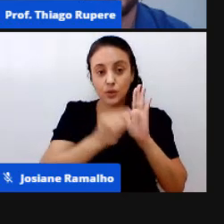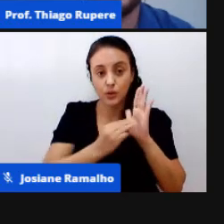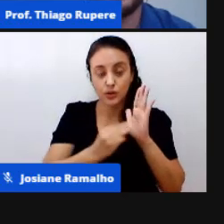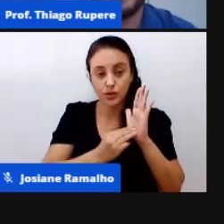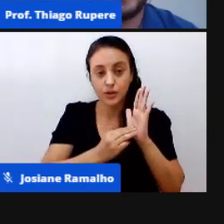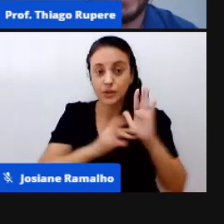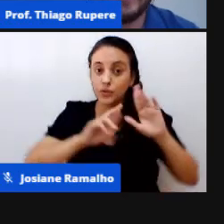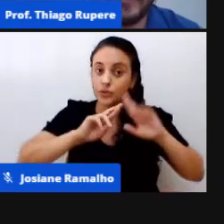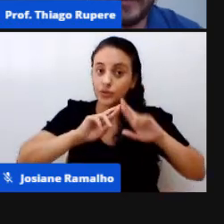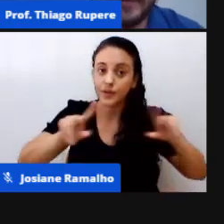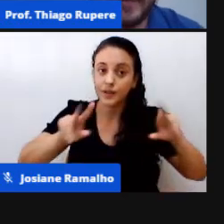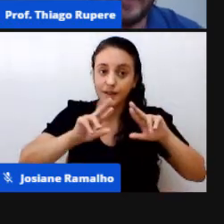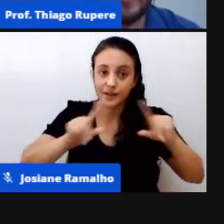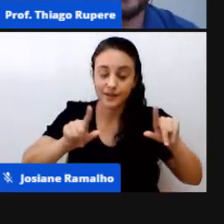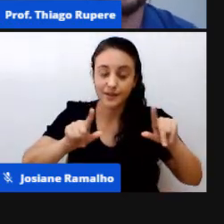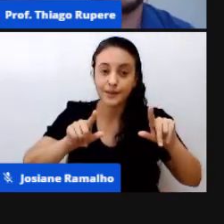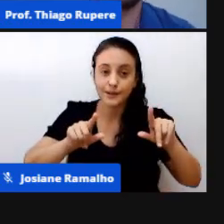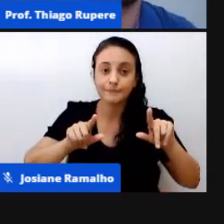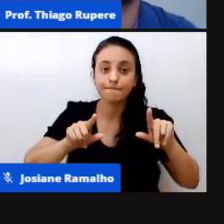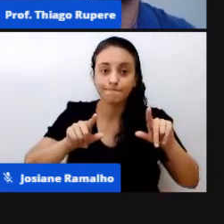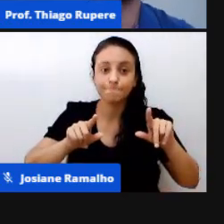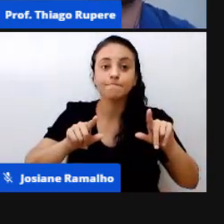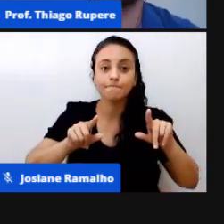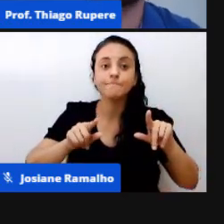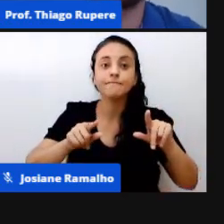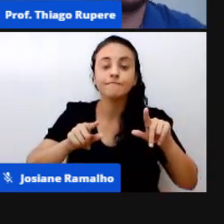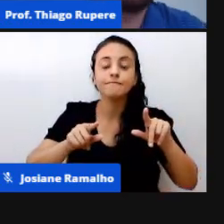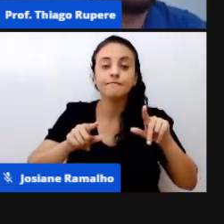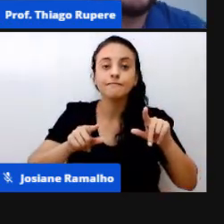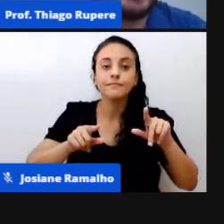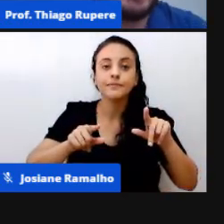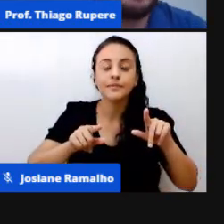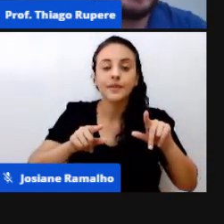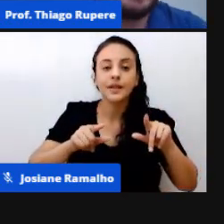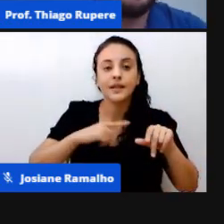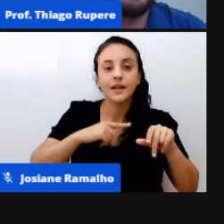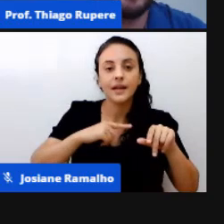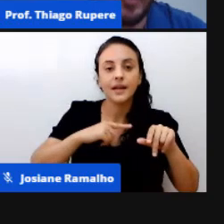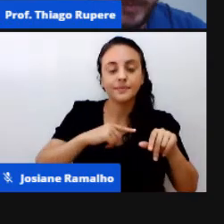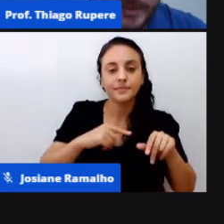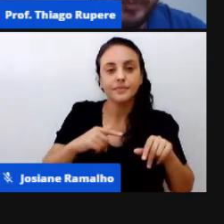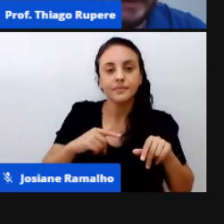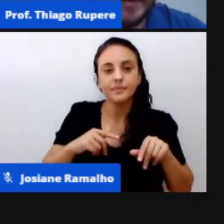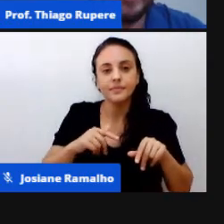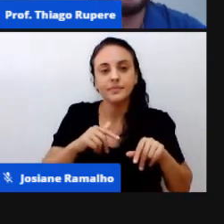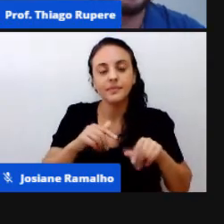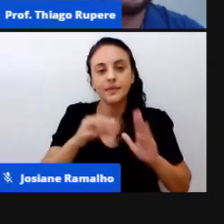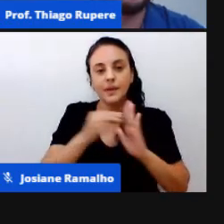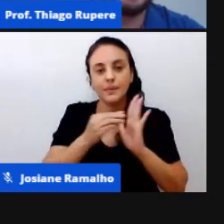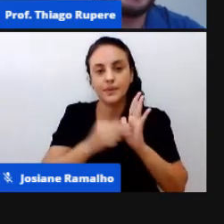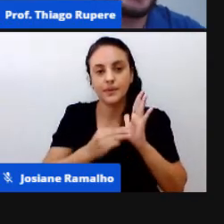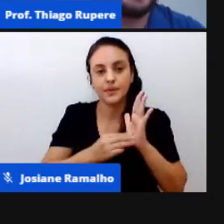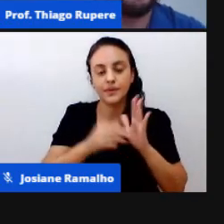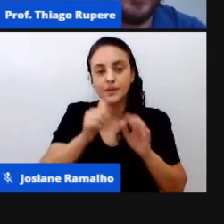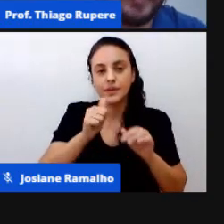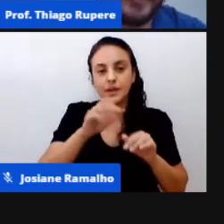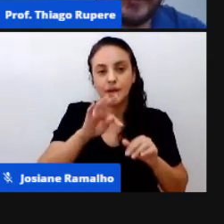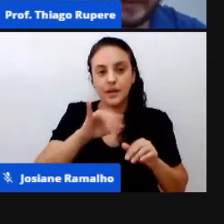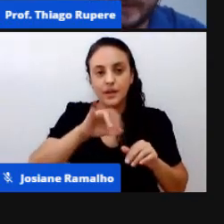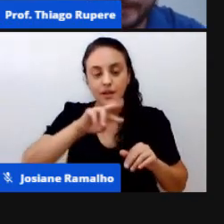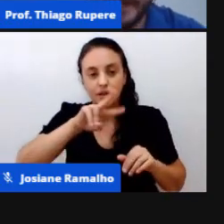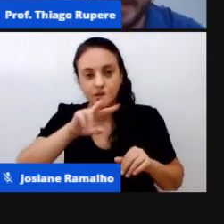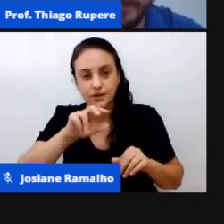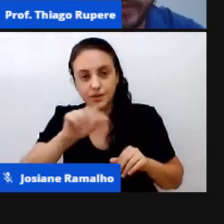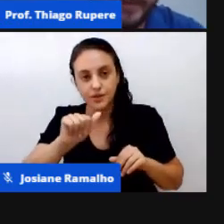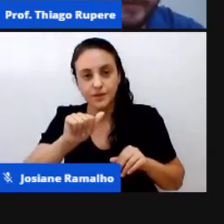metodologias ativas que nós temos, claro, né, pelo momento pandêmico, mas também após